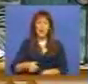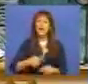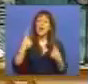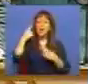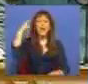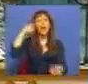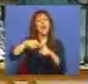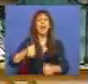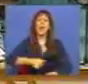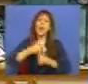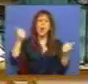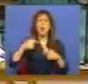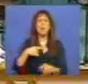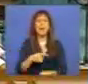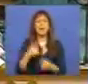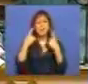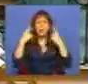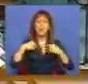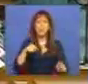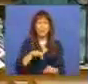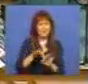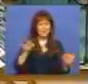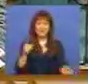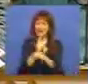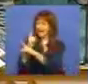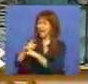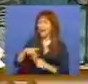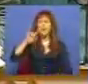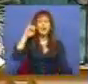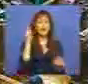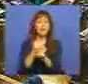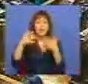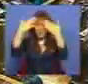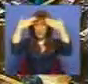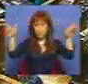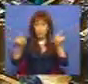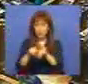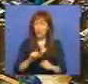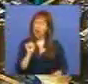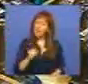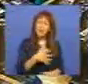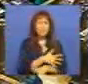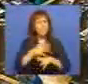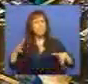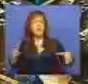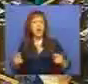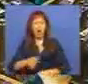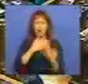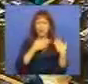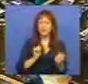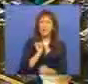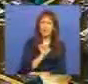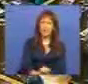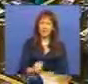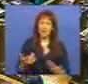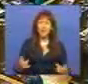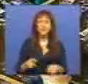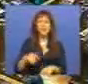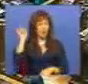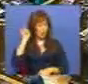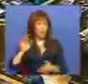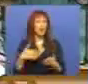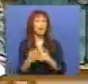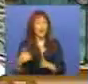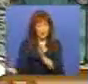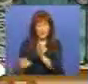público, é o bem comum. E esse bem comum exigiria da democracia a sua maior responsabilidade. Priorizar